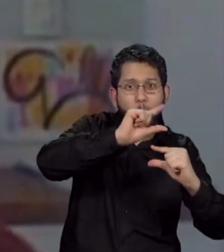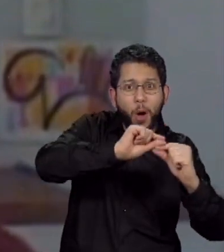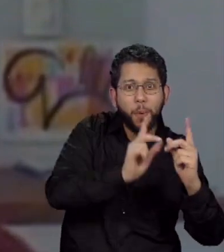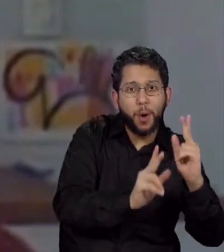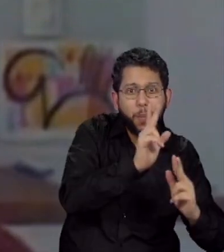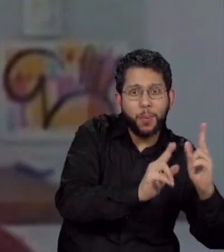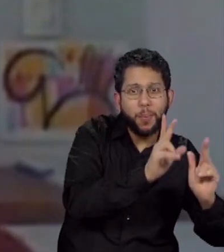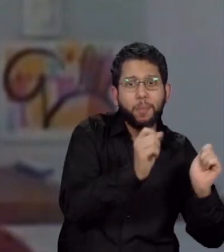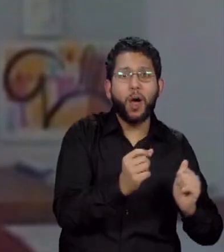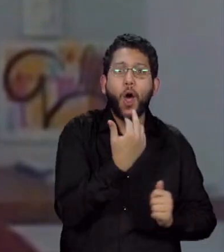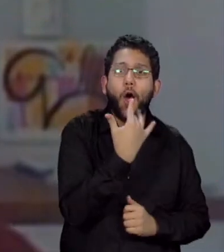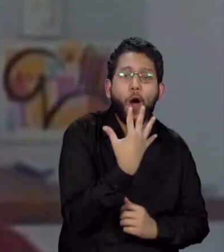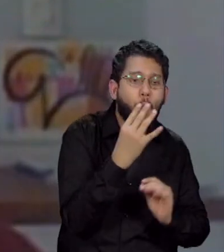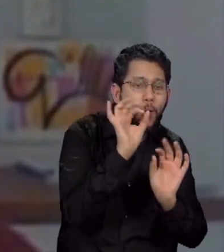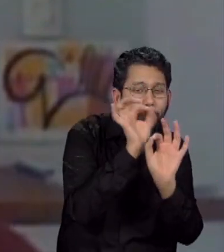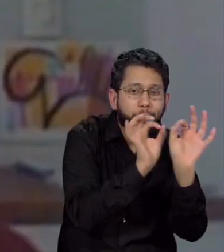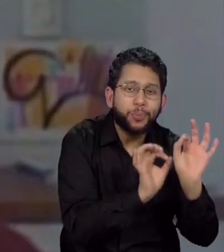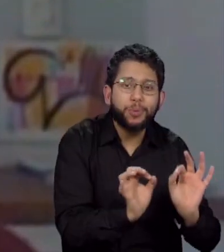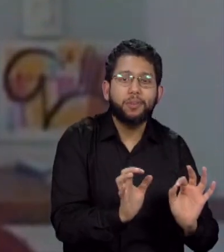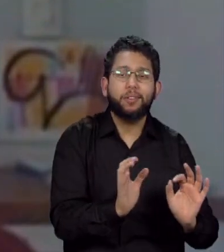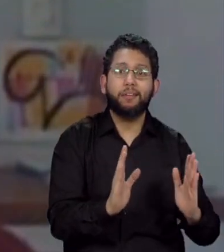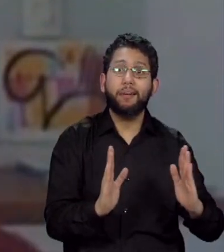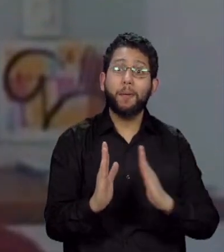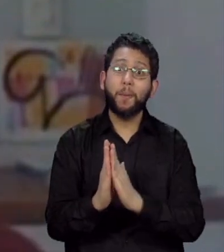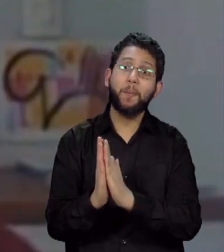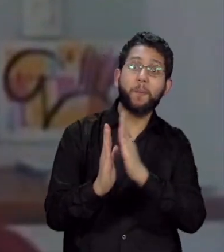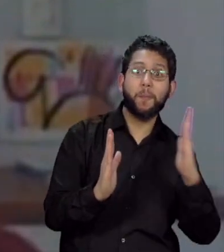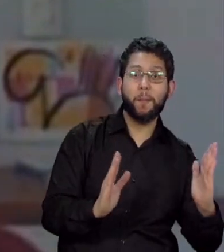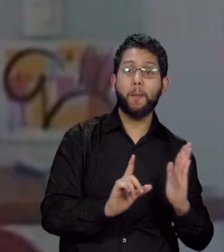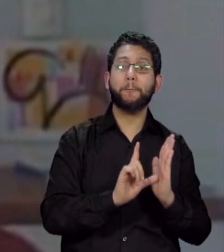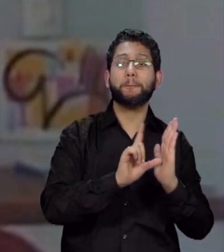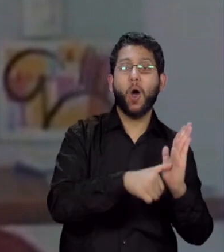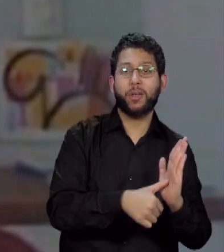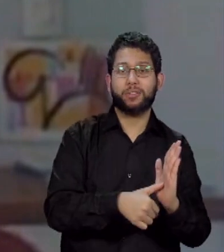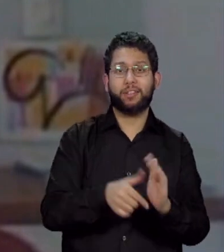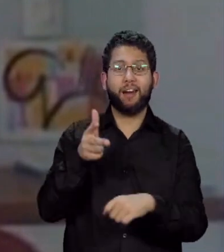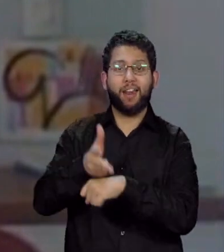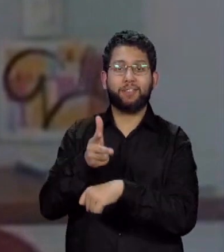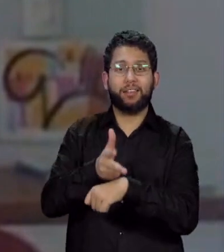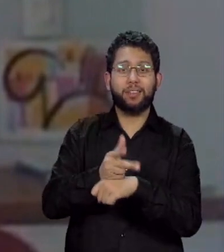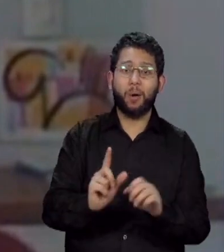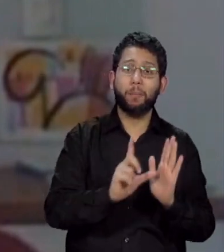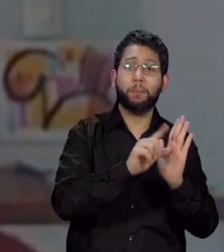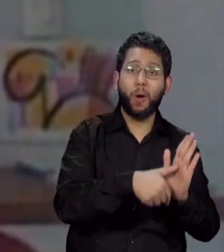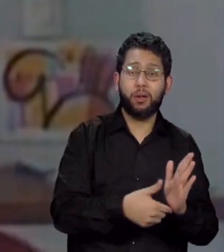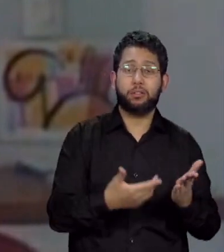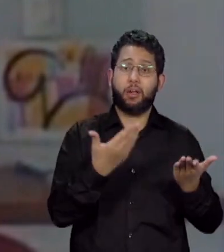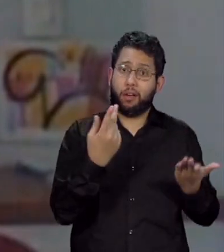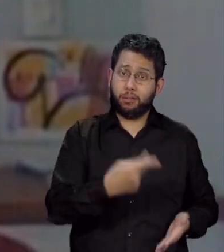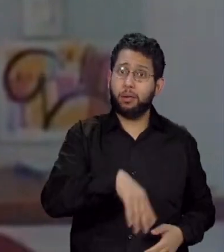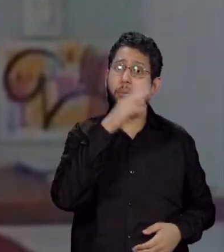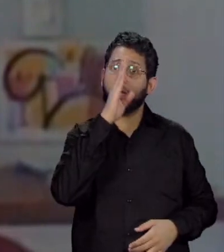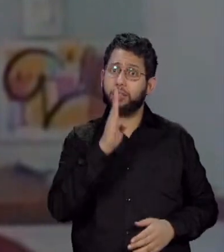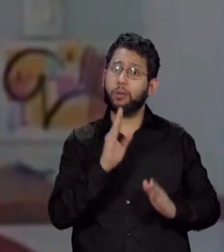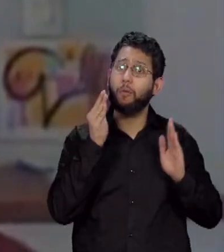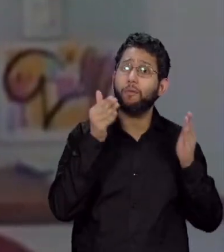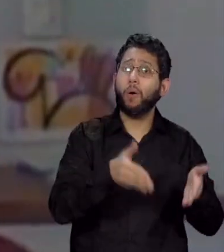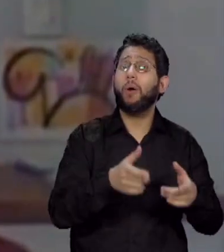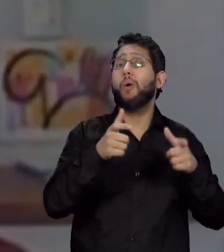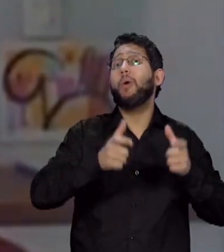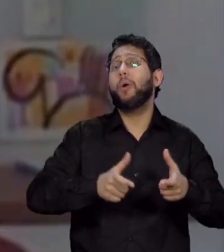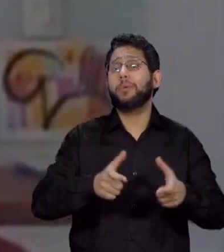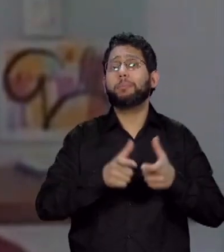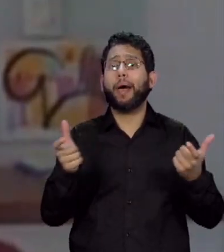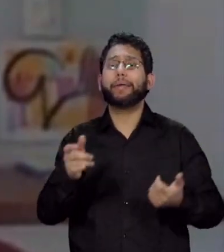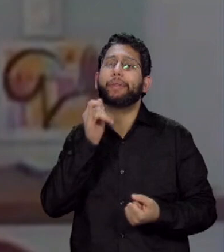tem pós-produtoras, e no Brasil essas pós-produtoras estão mais centradas, né, na região sudeste,